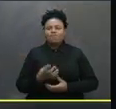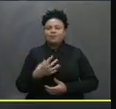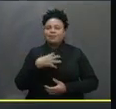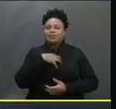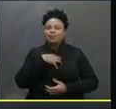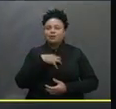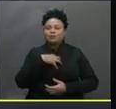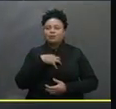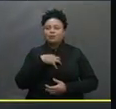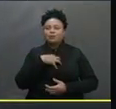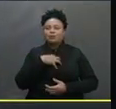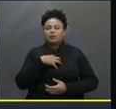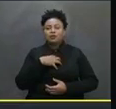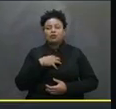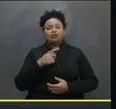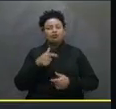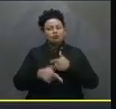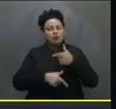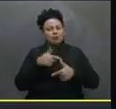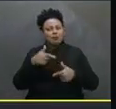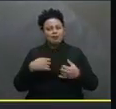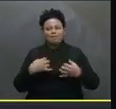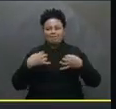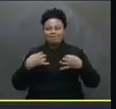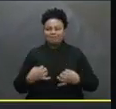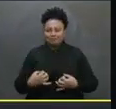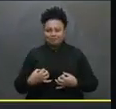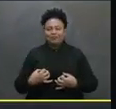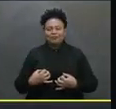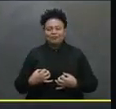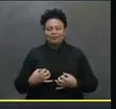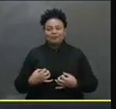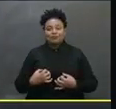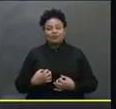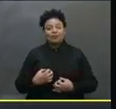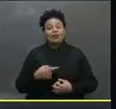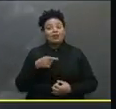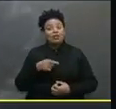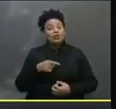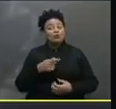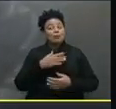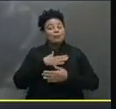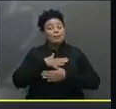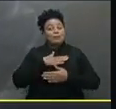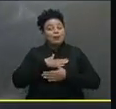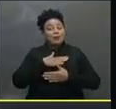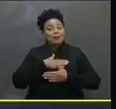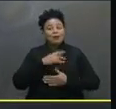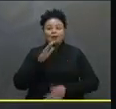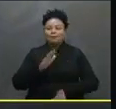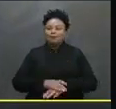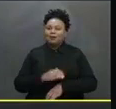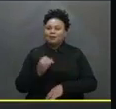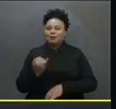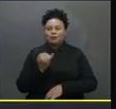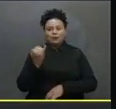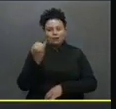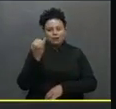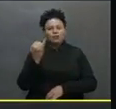Sentimento de dever cumprido, e esse para mim é o mais